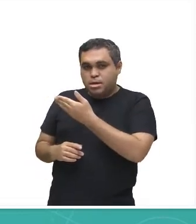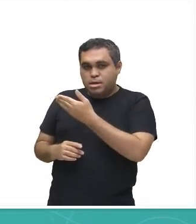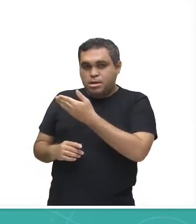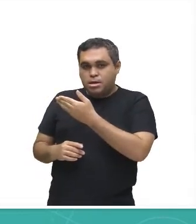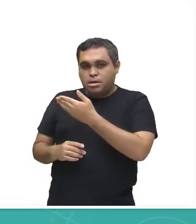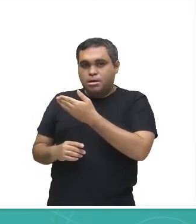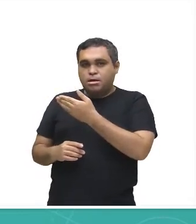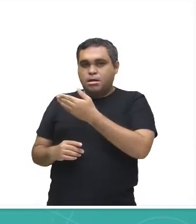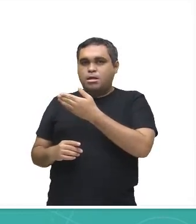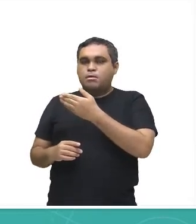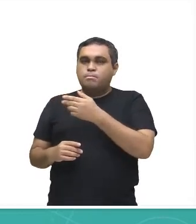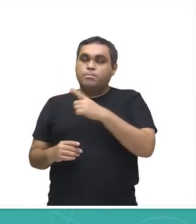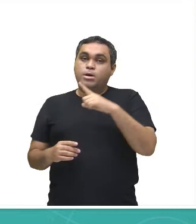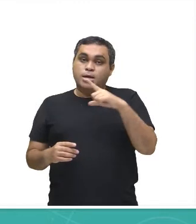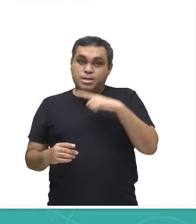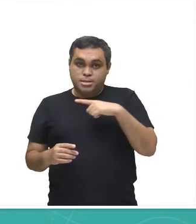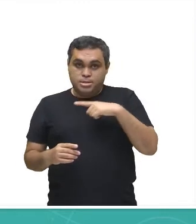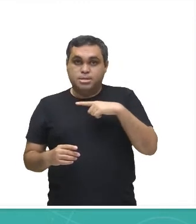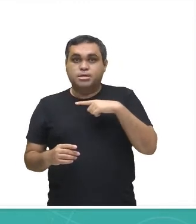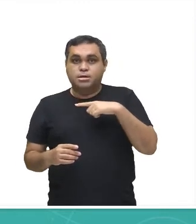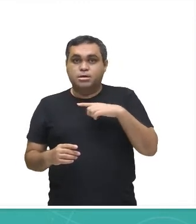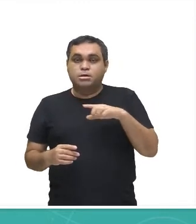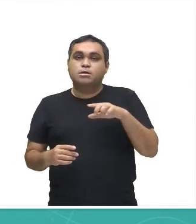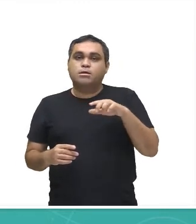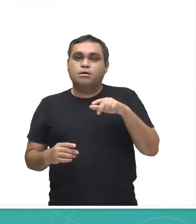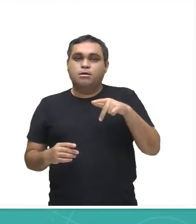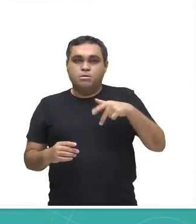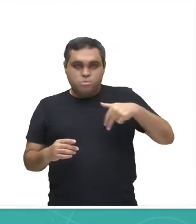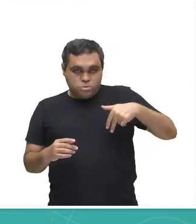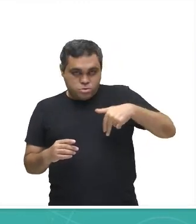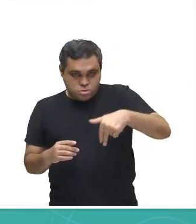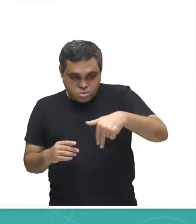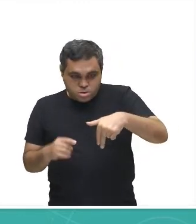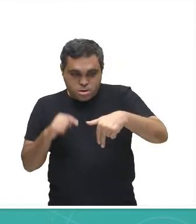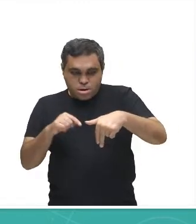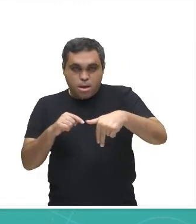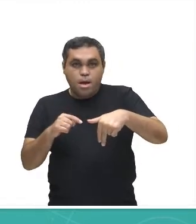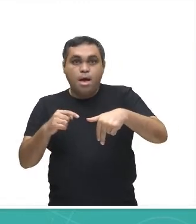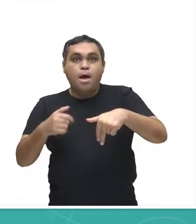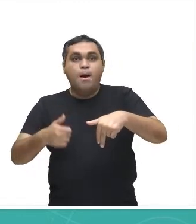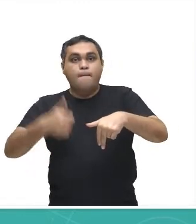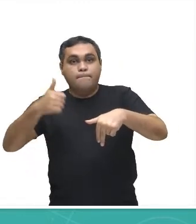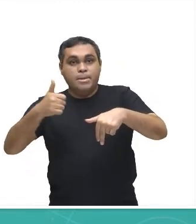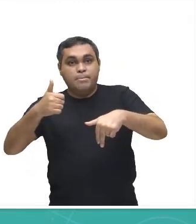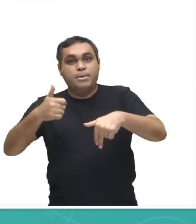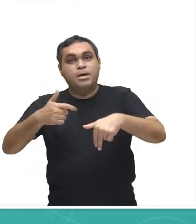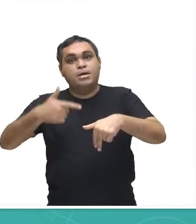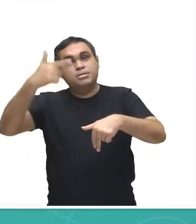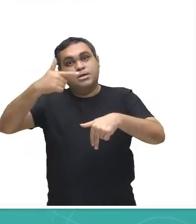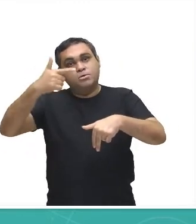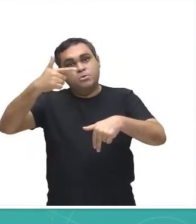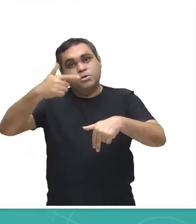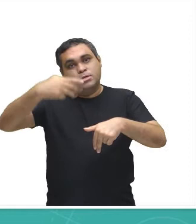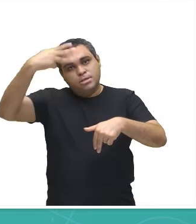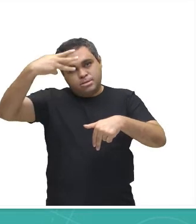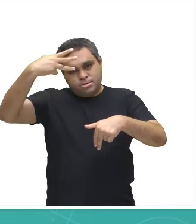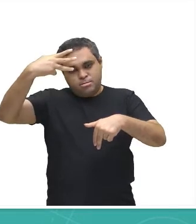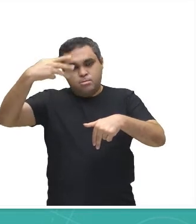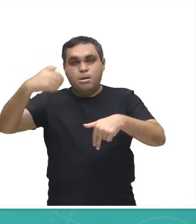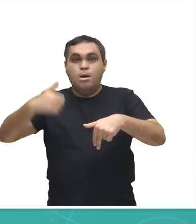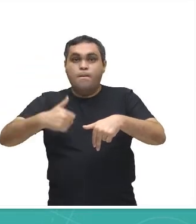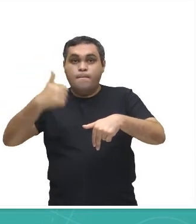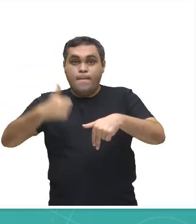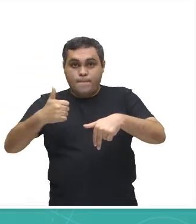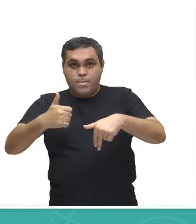térreo. Então tem essa questão de você ver o que é o first floor, tá bom? Então, para mim, é o próximo andar, embaixo é o